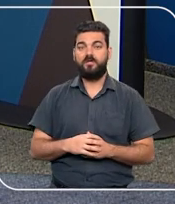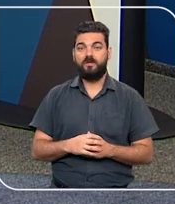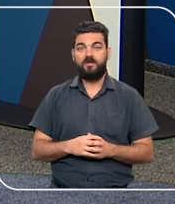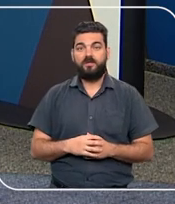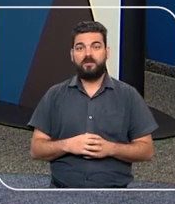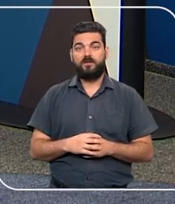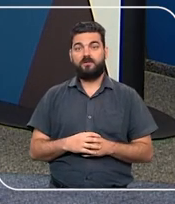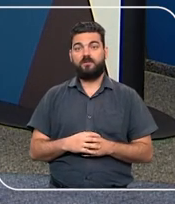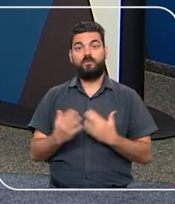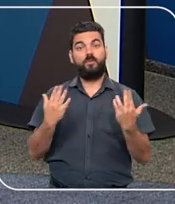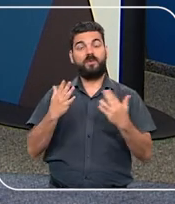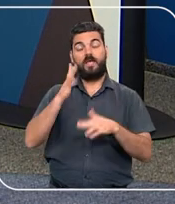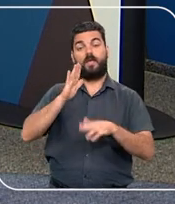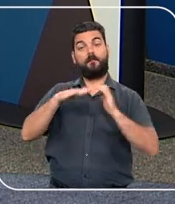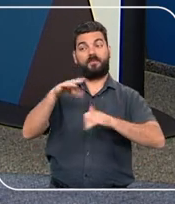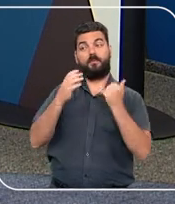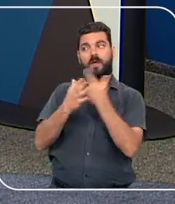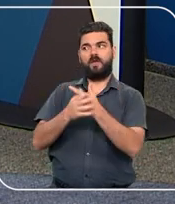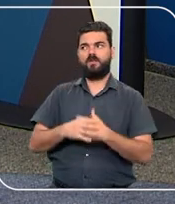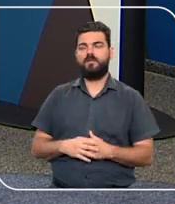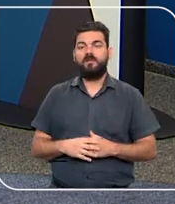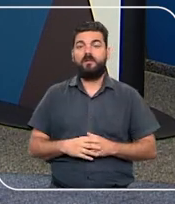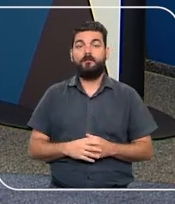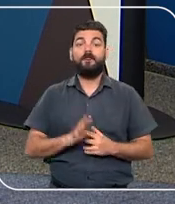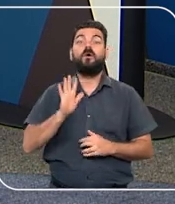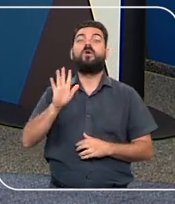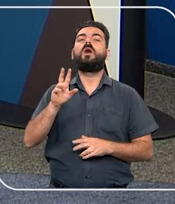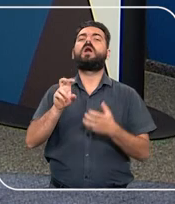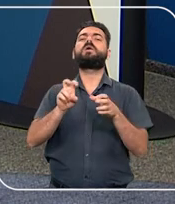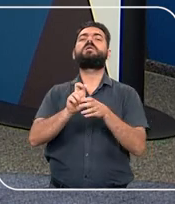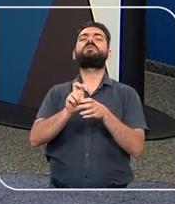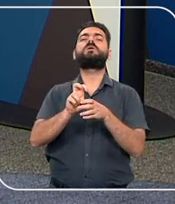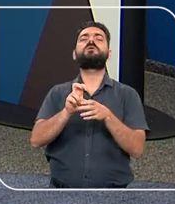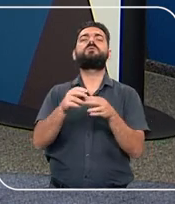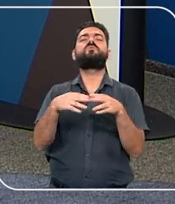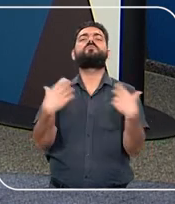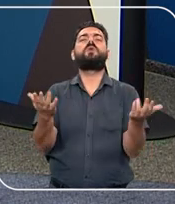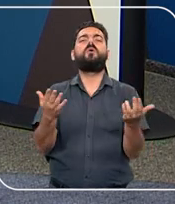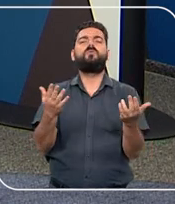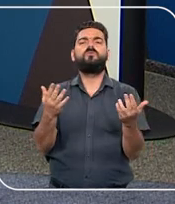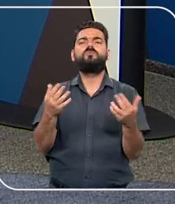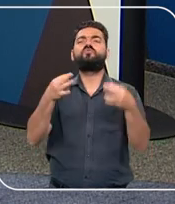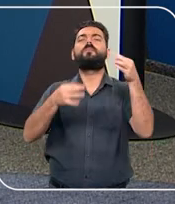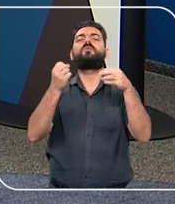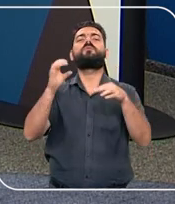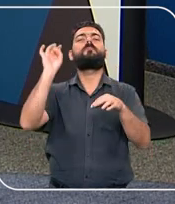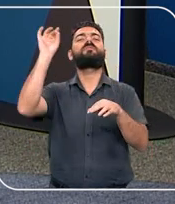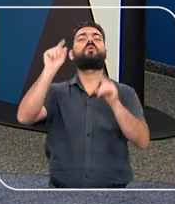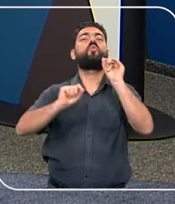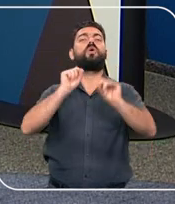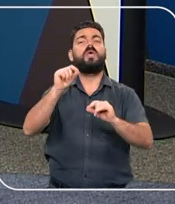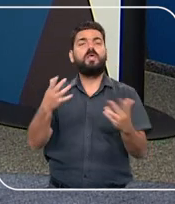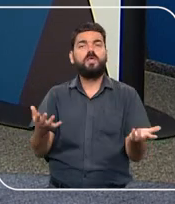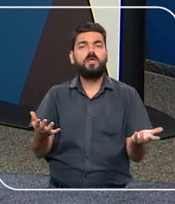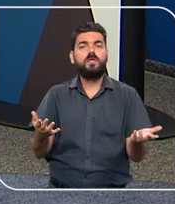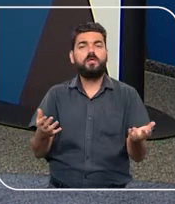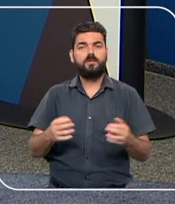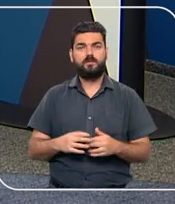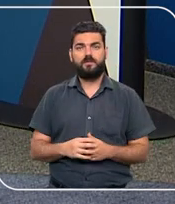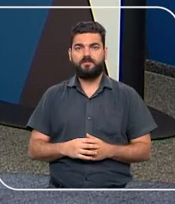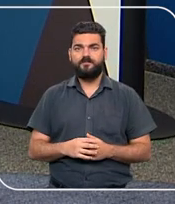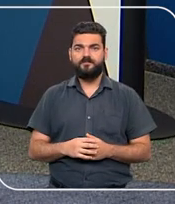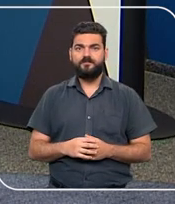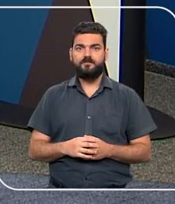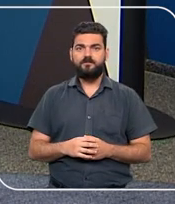previdenciária a cargo do empregador Samanta na quinta turma você pode destacar também o que foi importante de